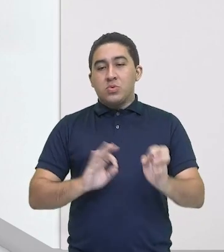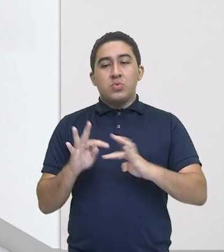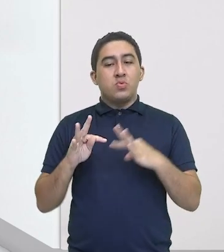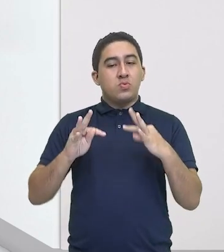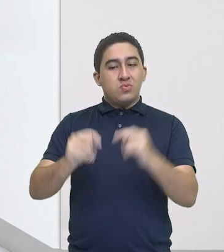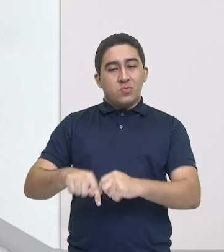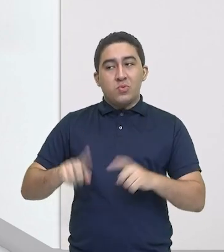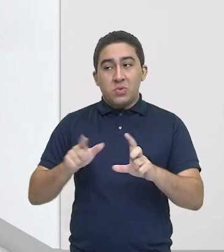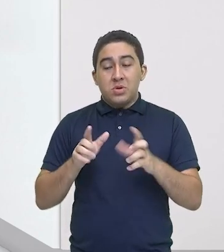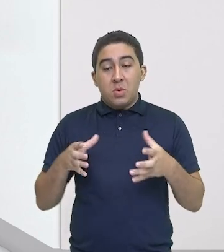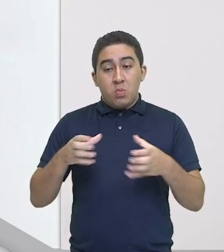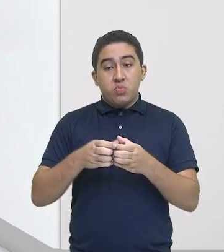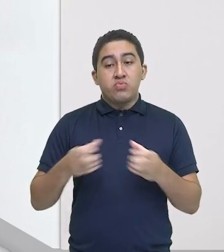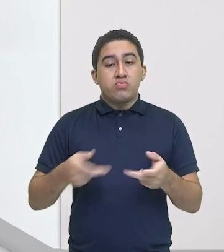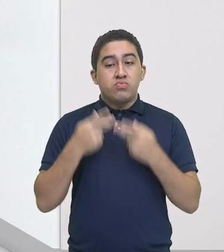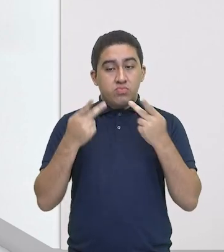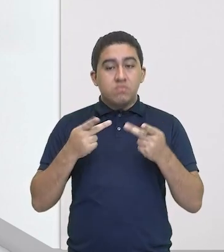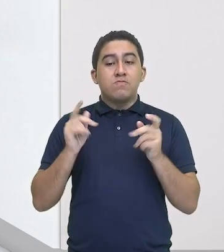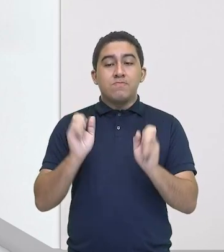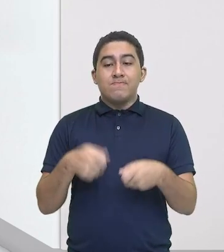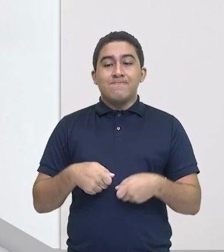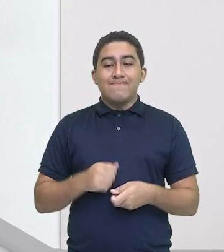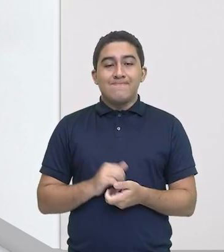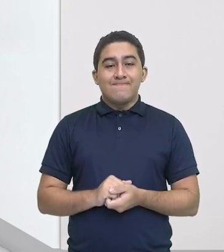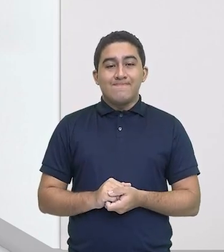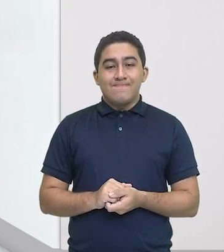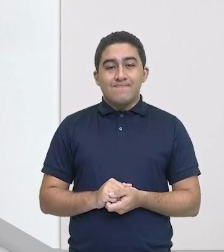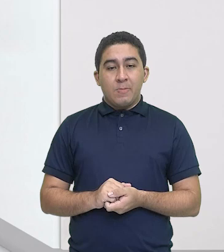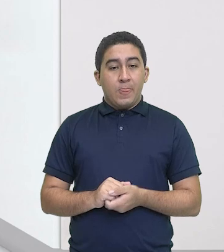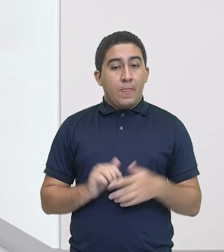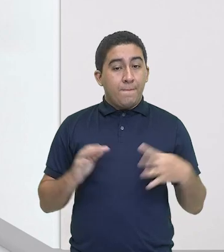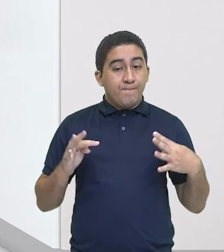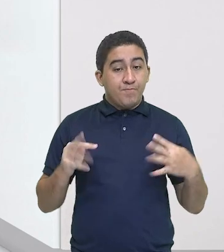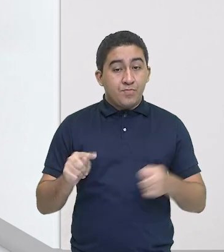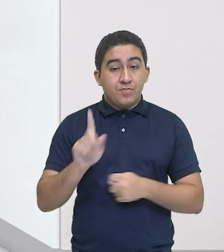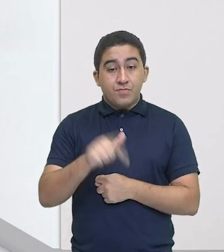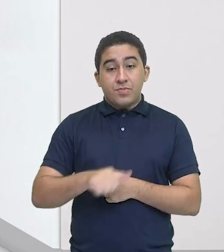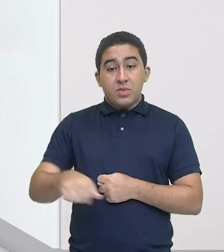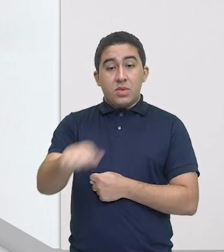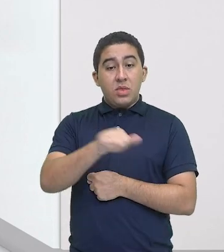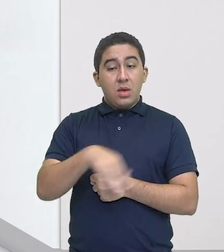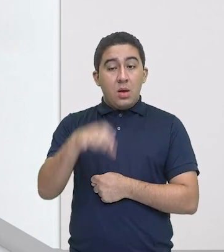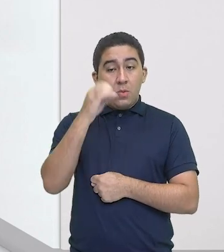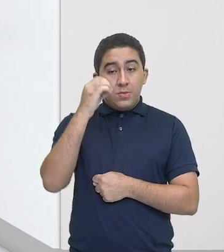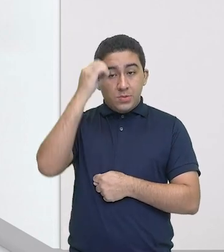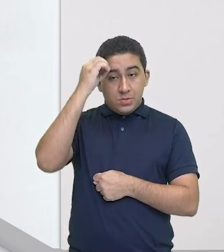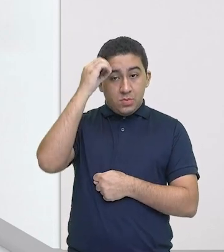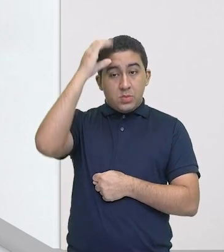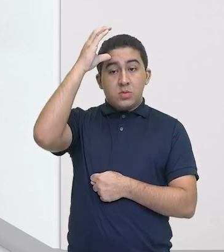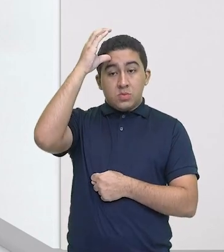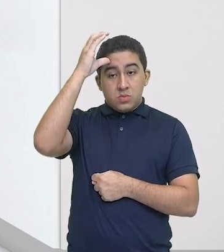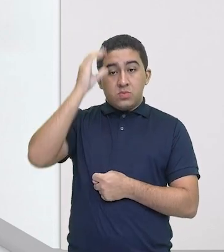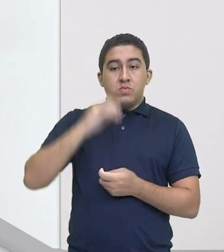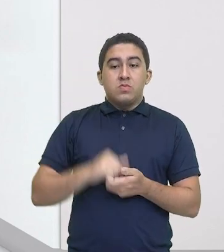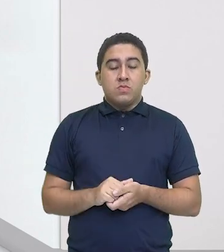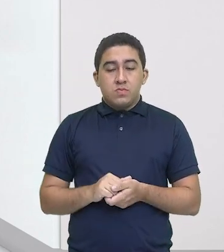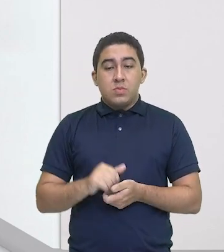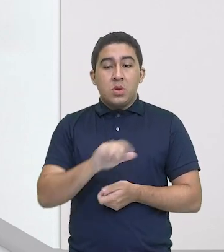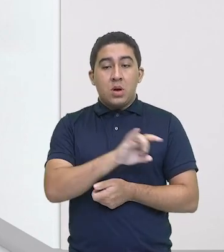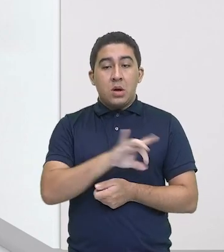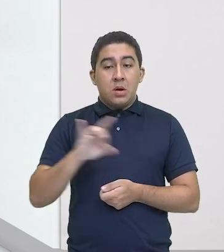aí essa fala para vocês. Então, todas essas áreas do conhecimento, né?